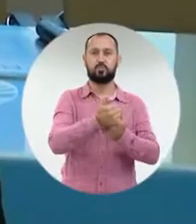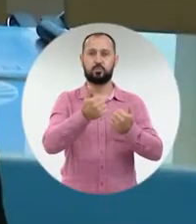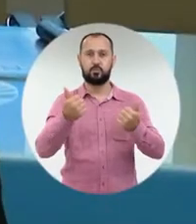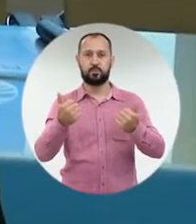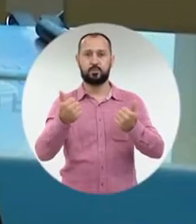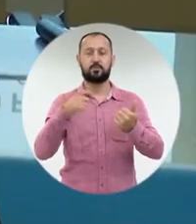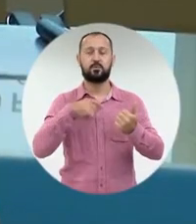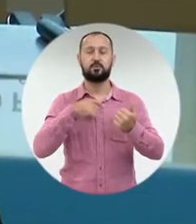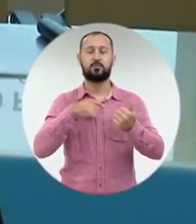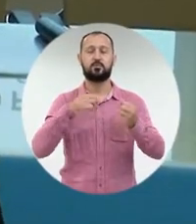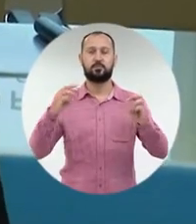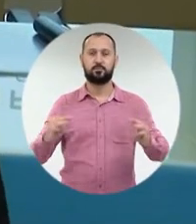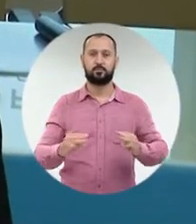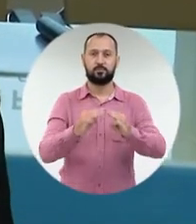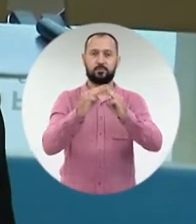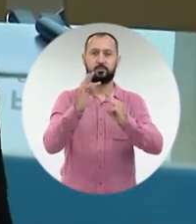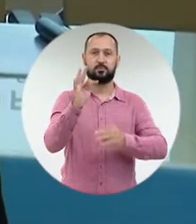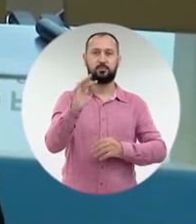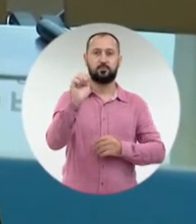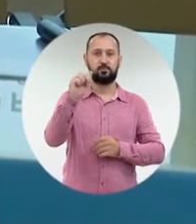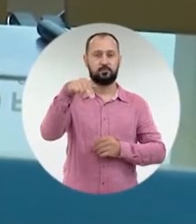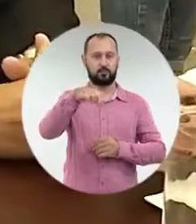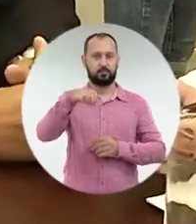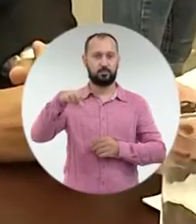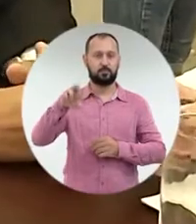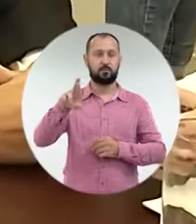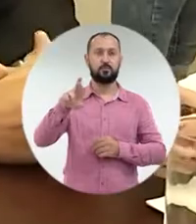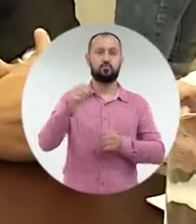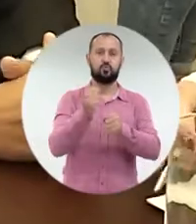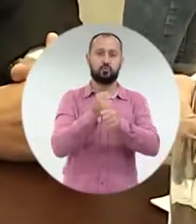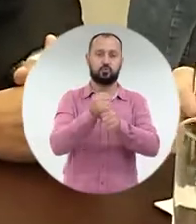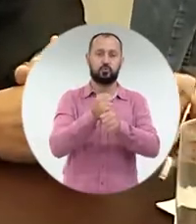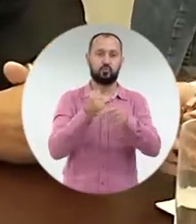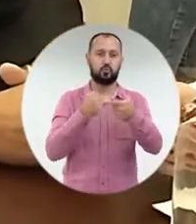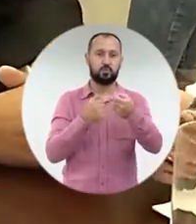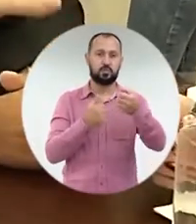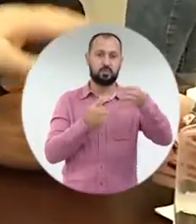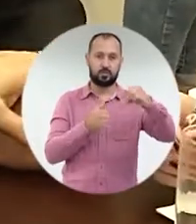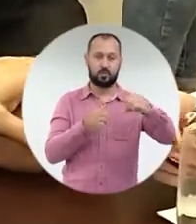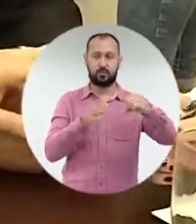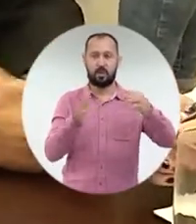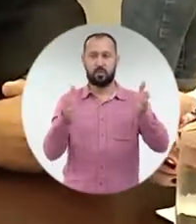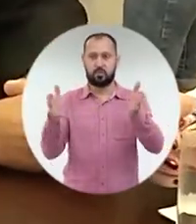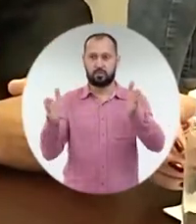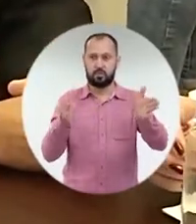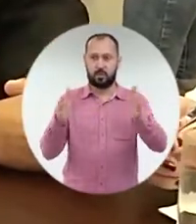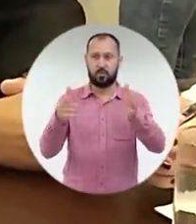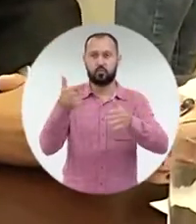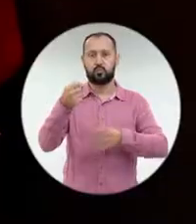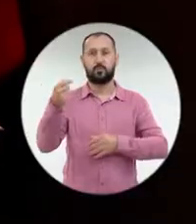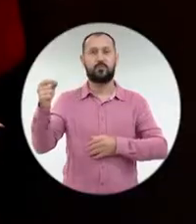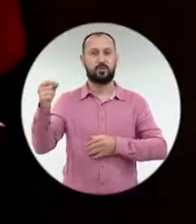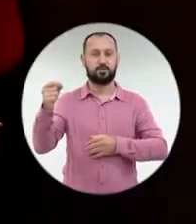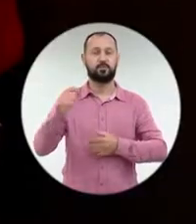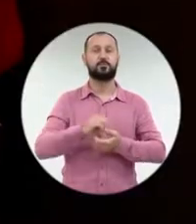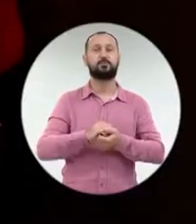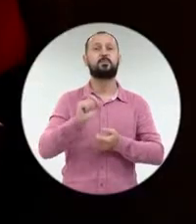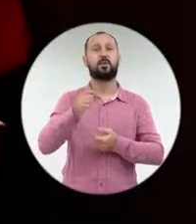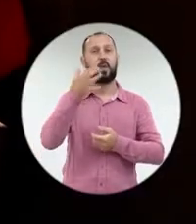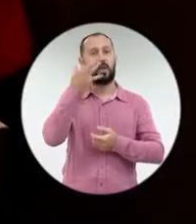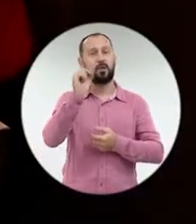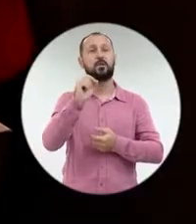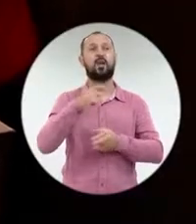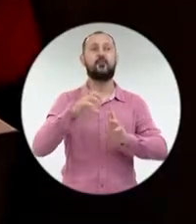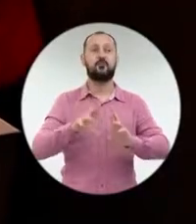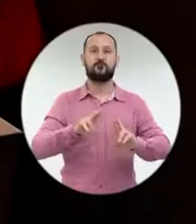vice-presidente, reitor da Uniderp, Tanner Bittencourt, para o período de 2019 a 2020. E